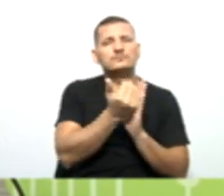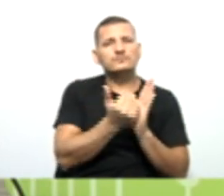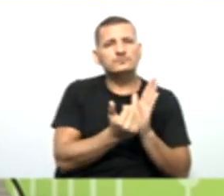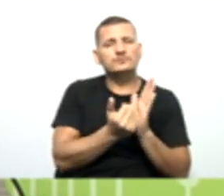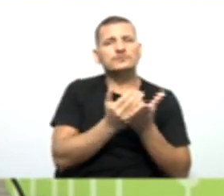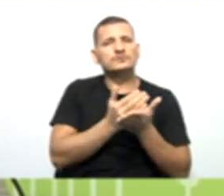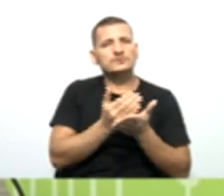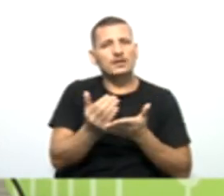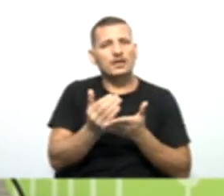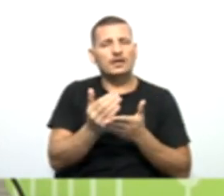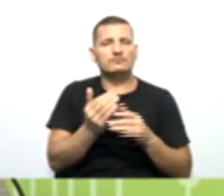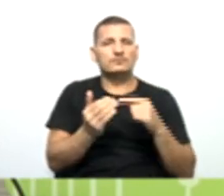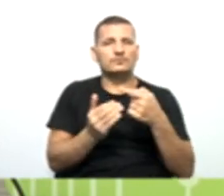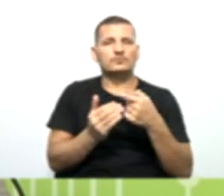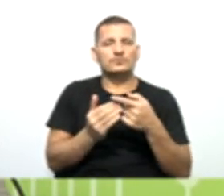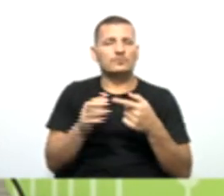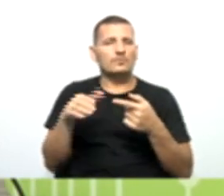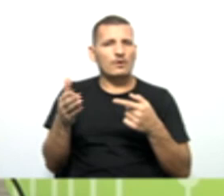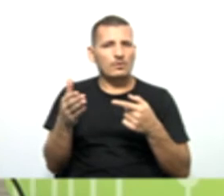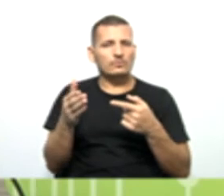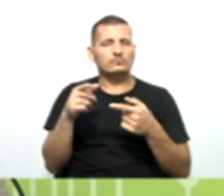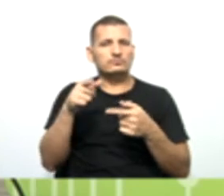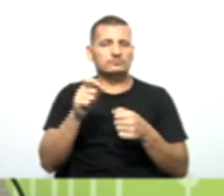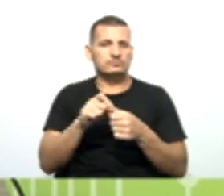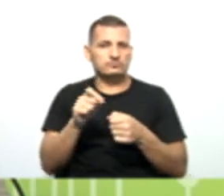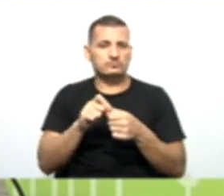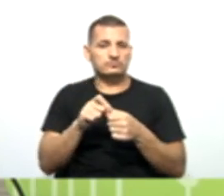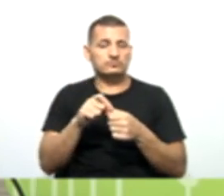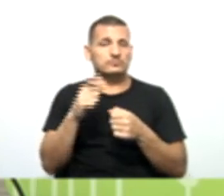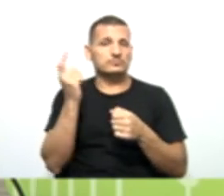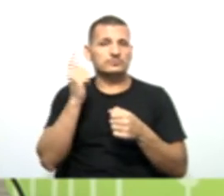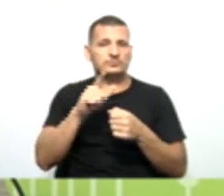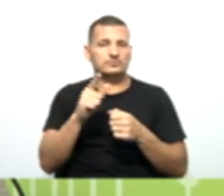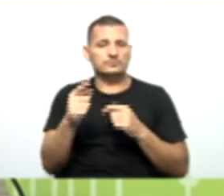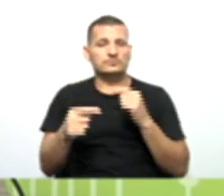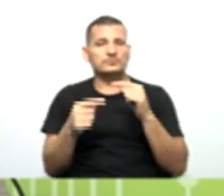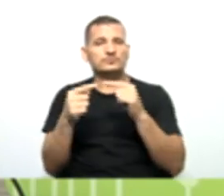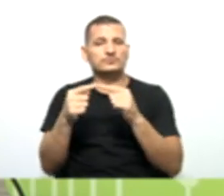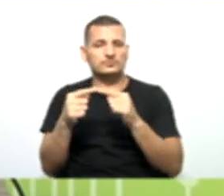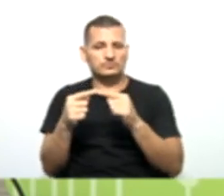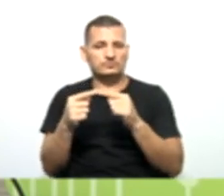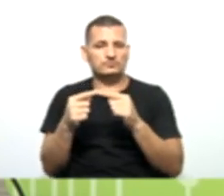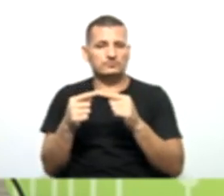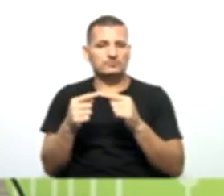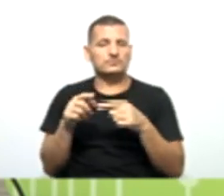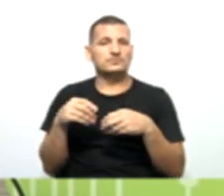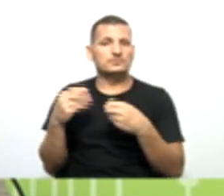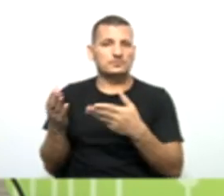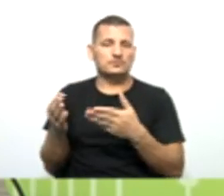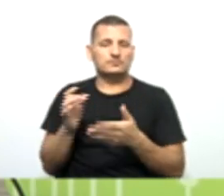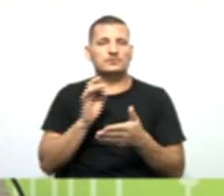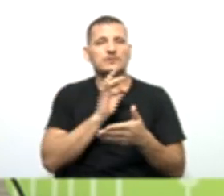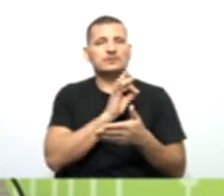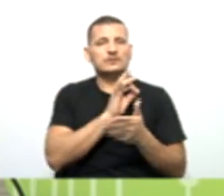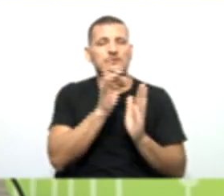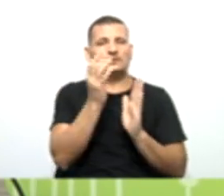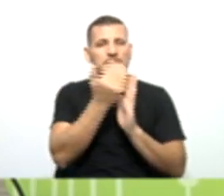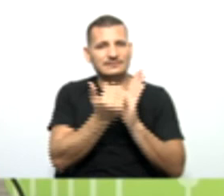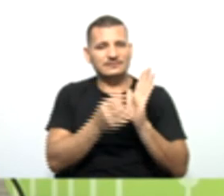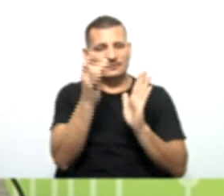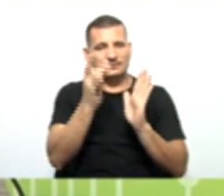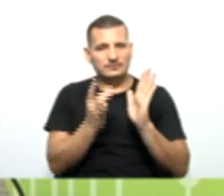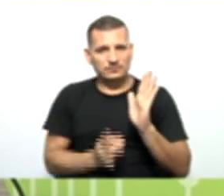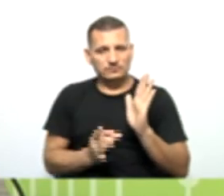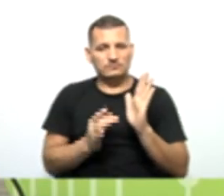atividades que você deve fazer para poder conseguir alcançar ali os objetivos, alcançar entregas de cada atividade e, por